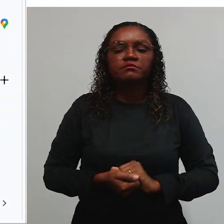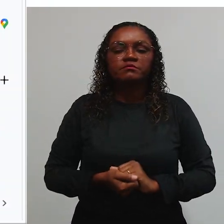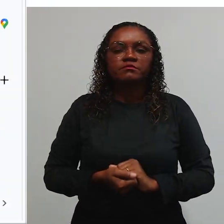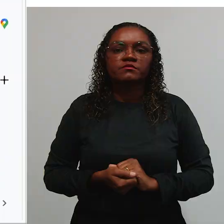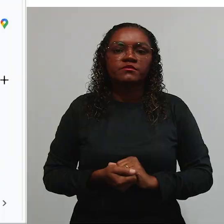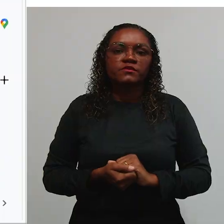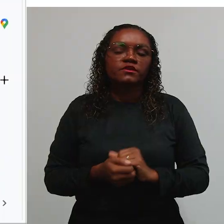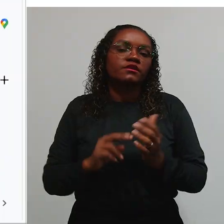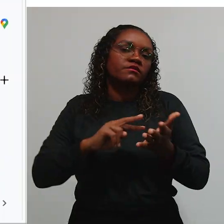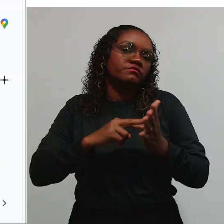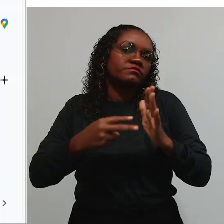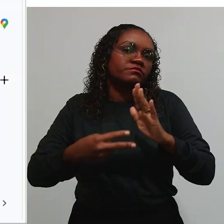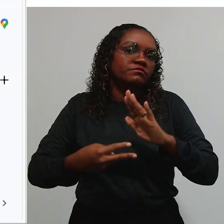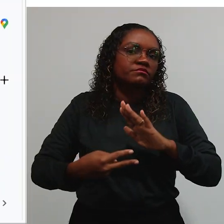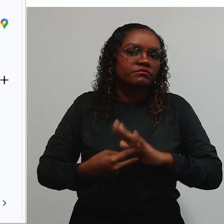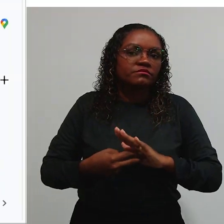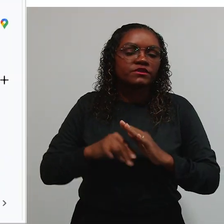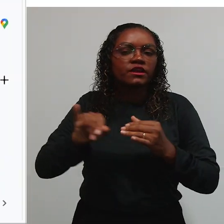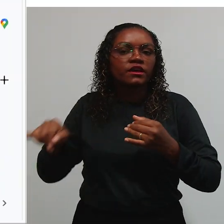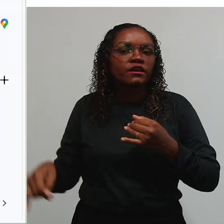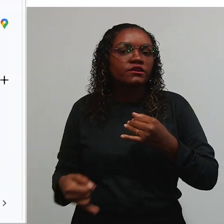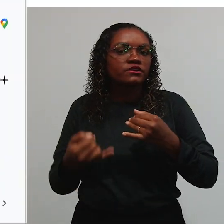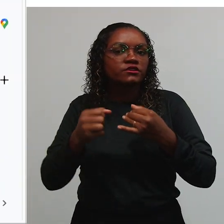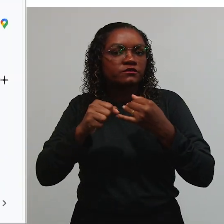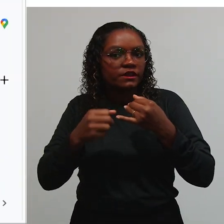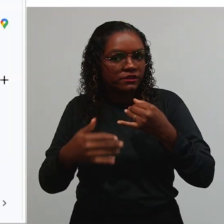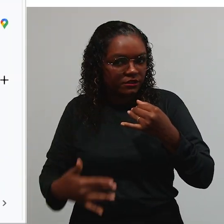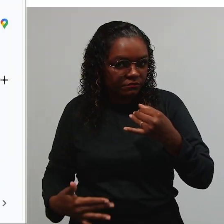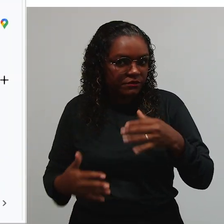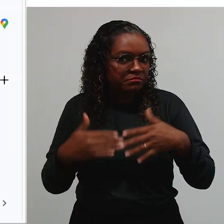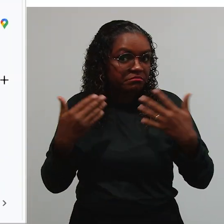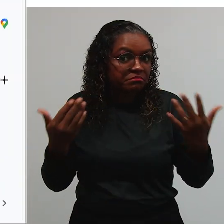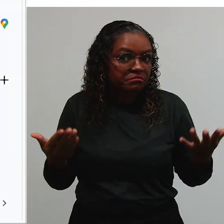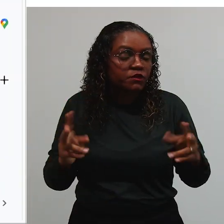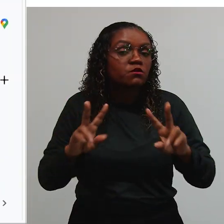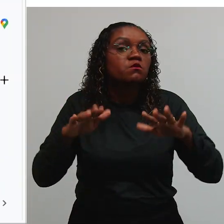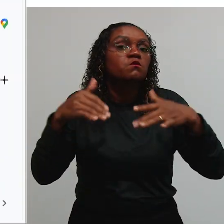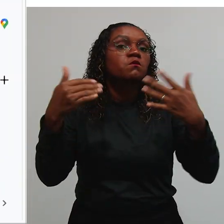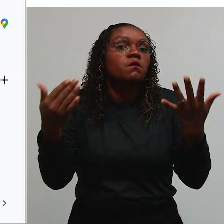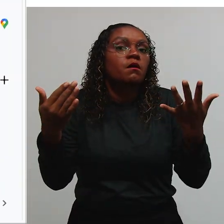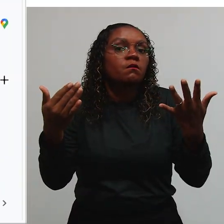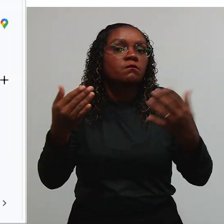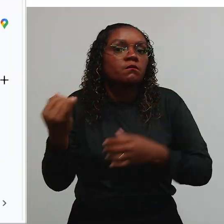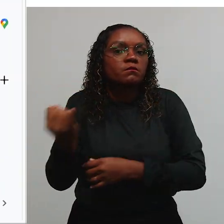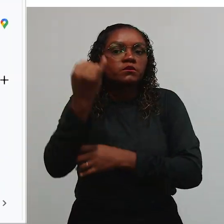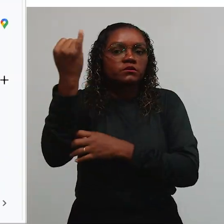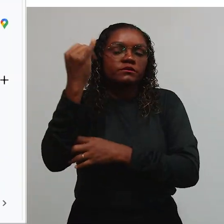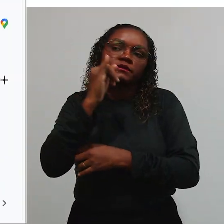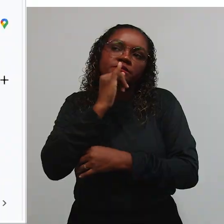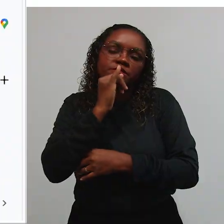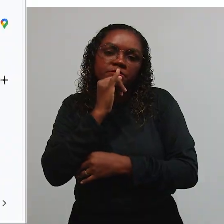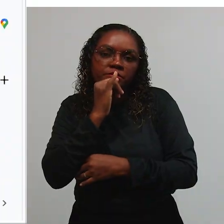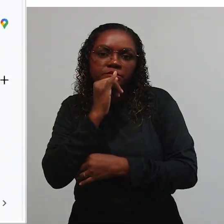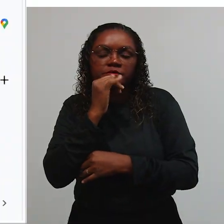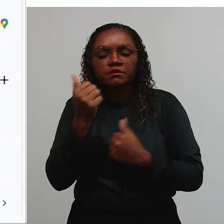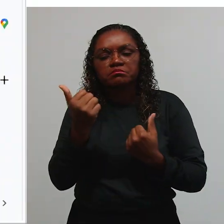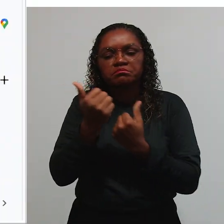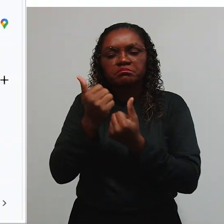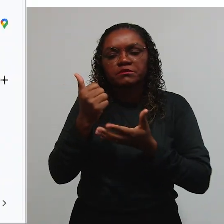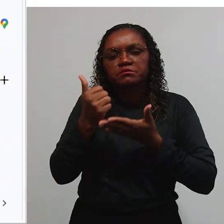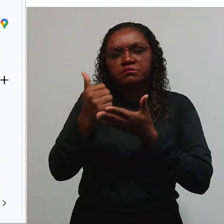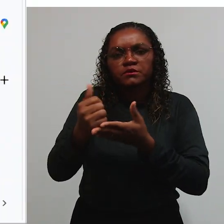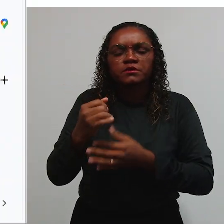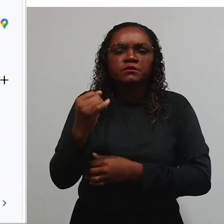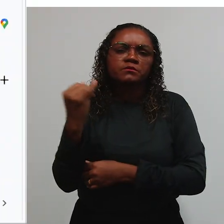que aí remete à justificativa. Então, o seu trabalho foi importante porque esse trabalho trouxe contribuições importantes